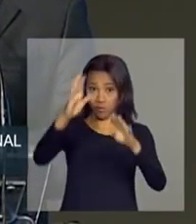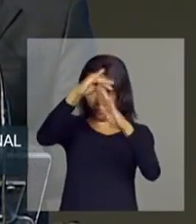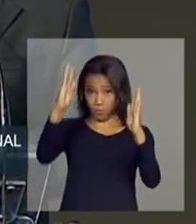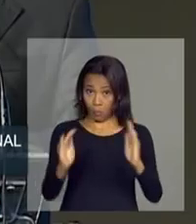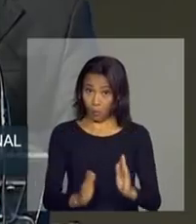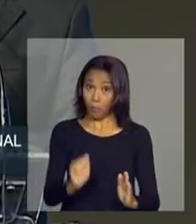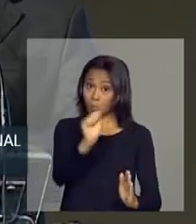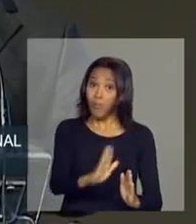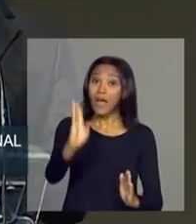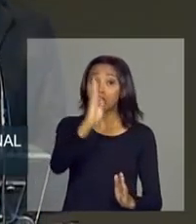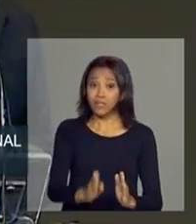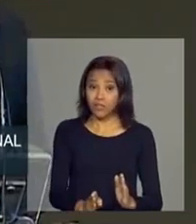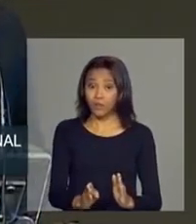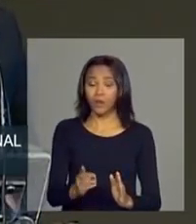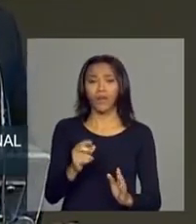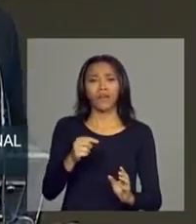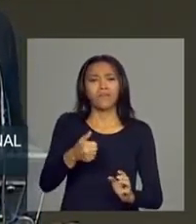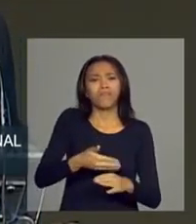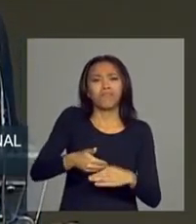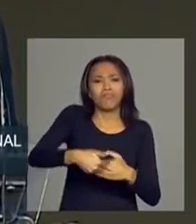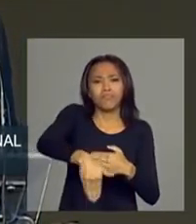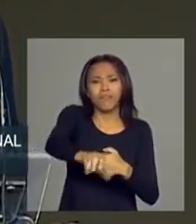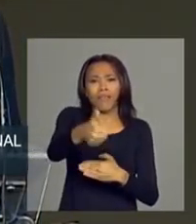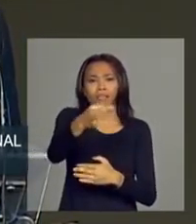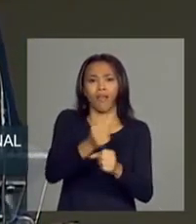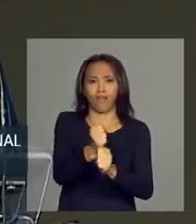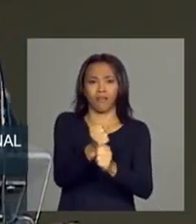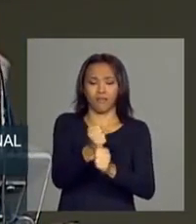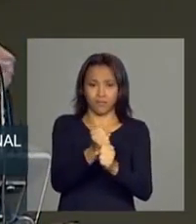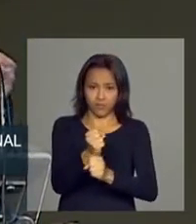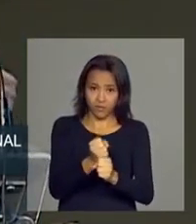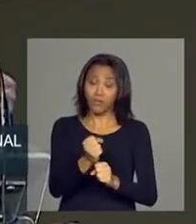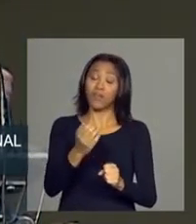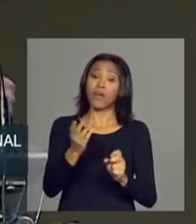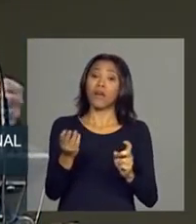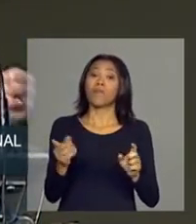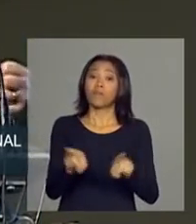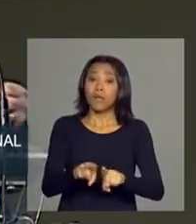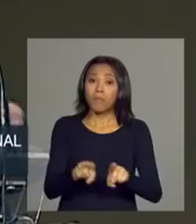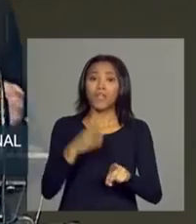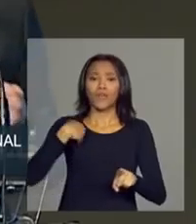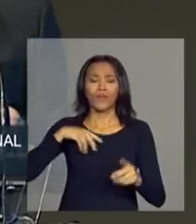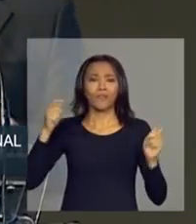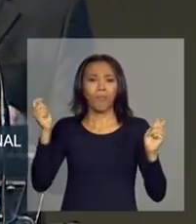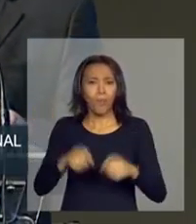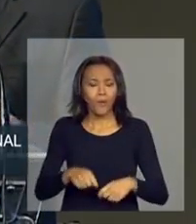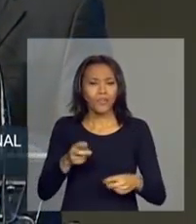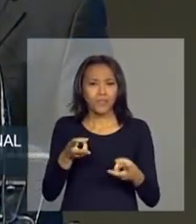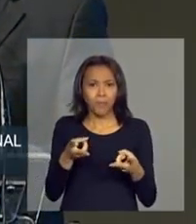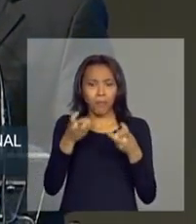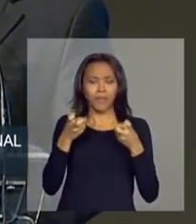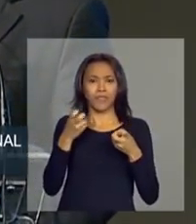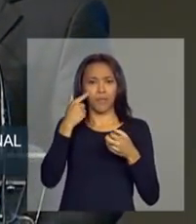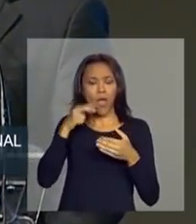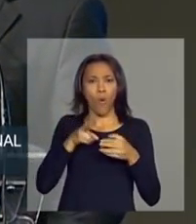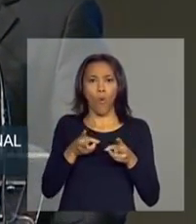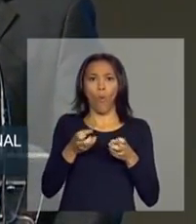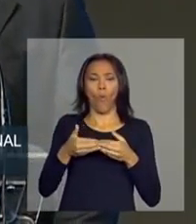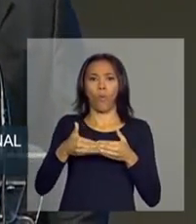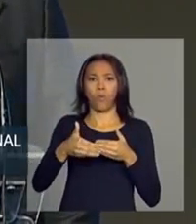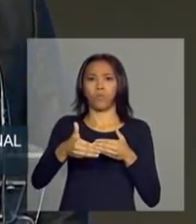ministérios, para que a gente possa apresentar a nova versão da Política Nacional de Desenvolvimento